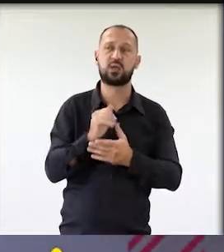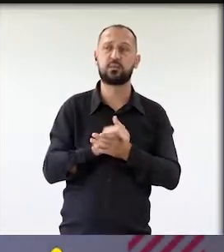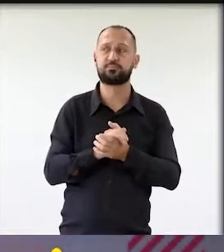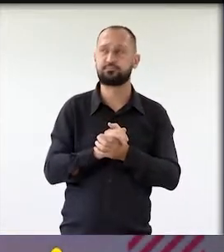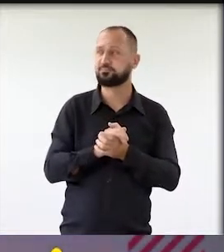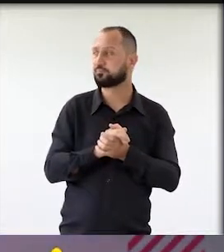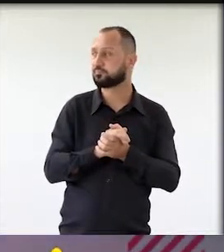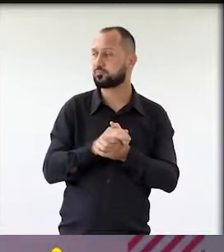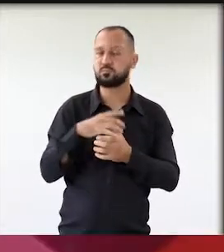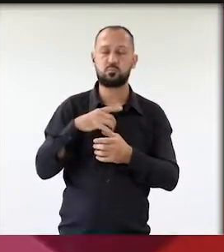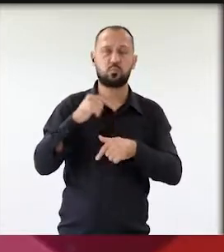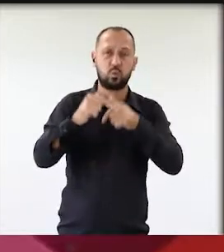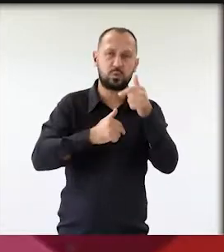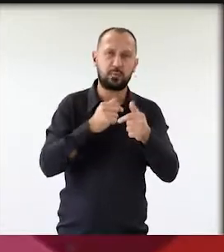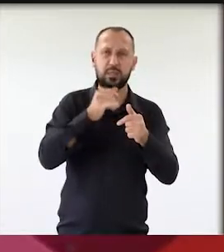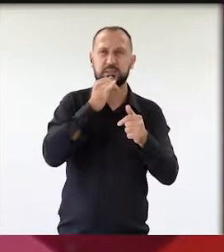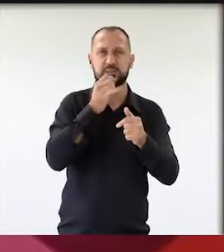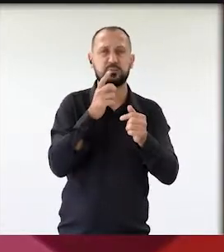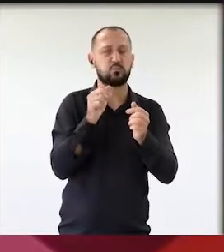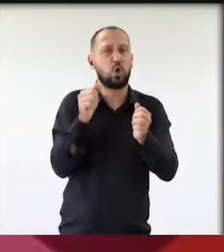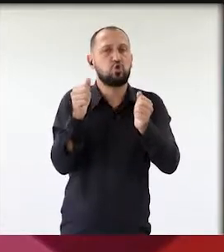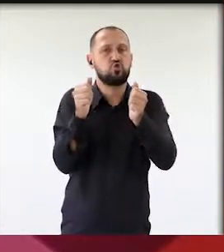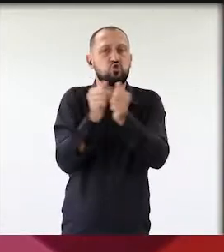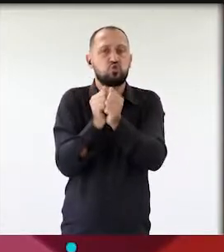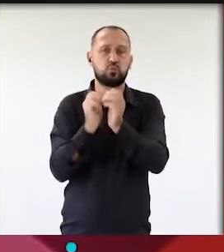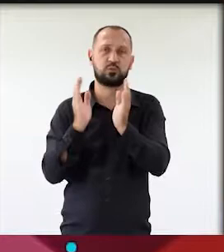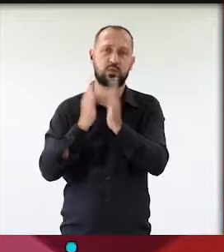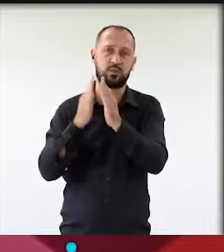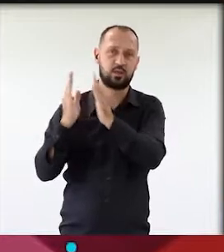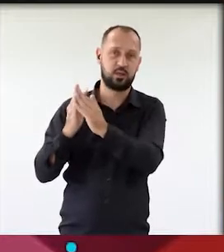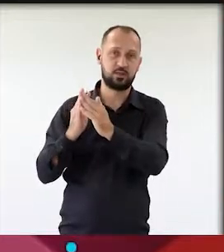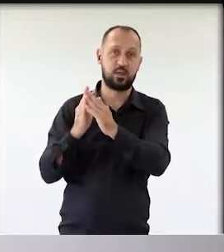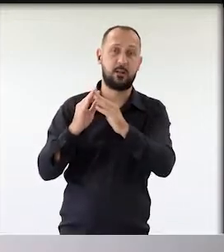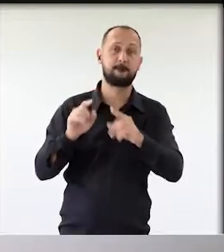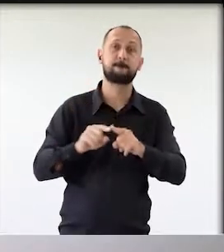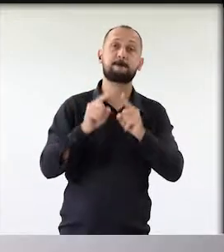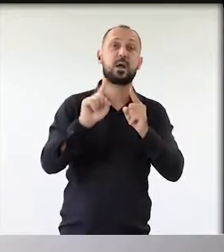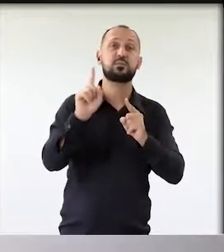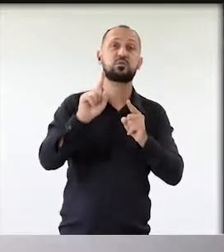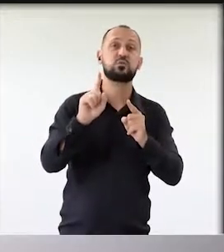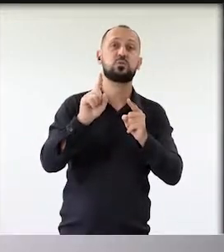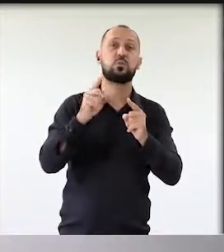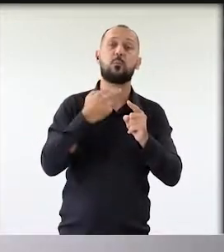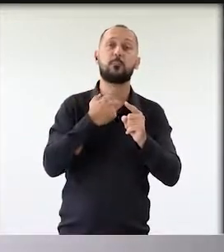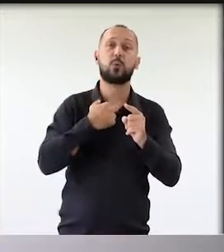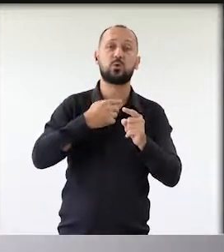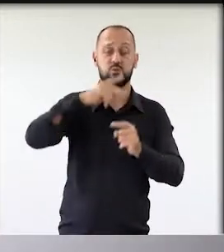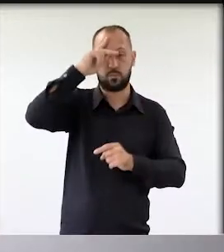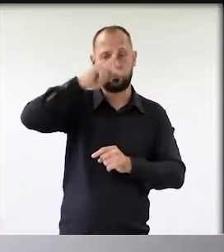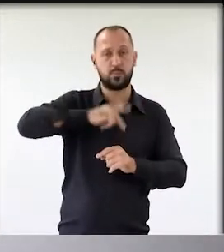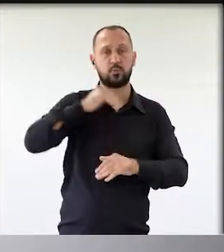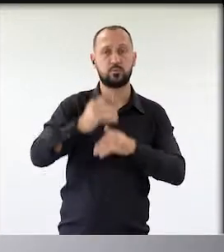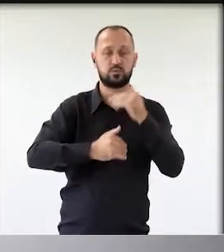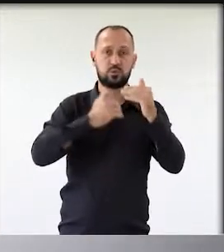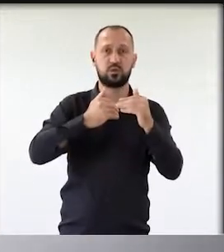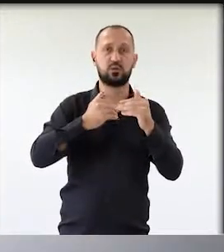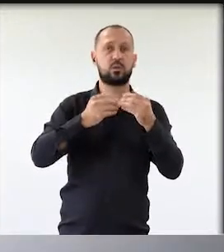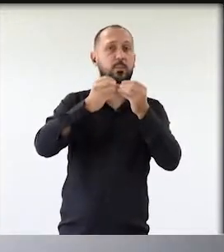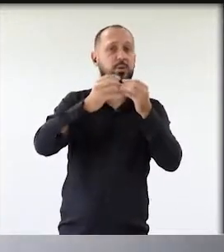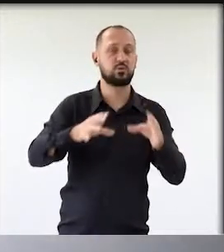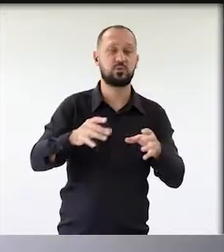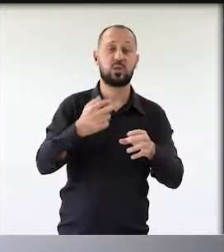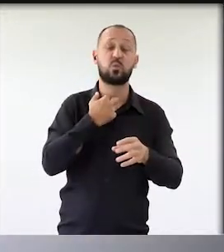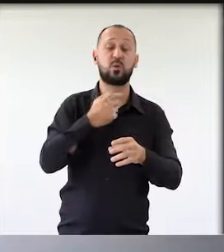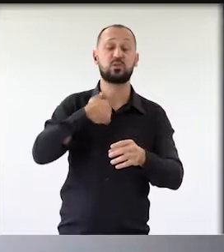pai em uma atividade ali agregada à casa, mas que isso não prejudique o seu desenvolvimento e que